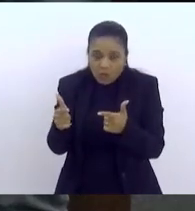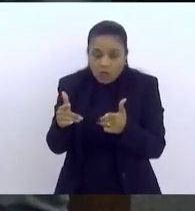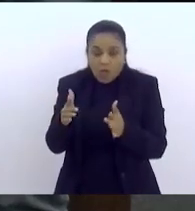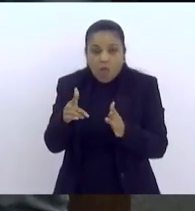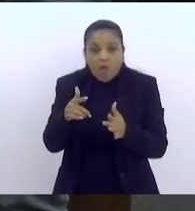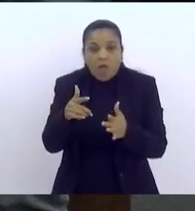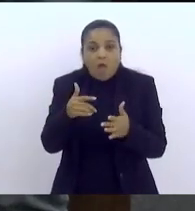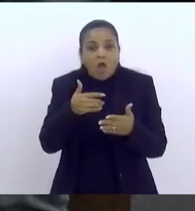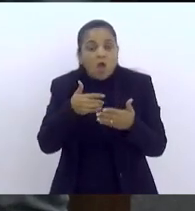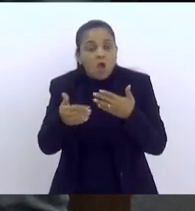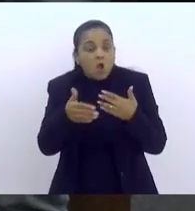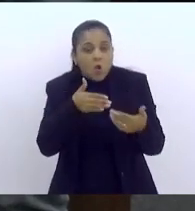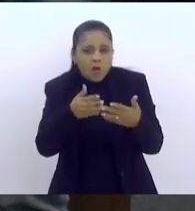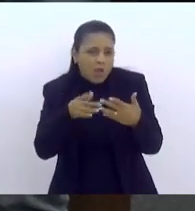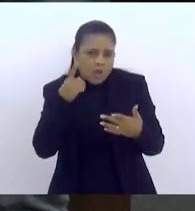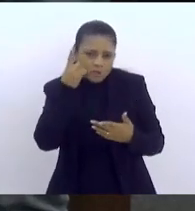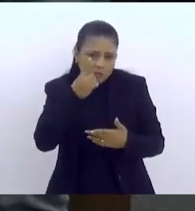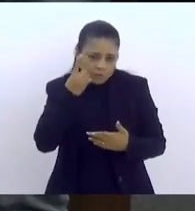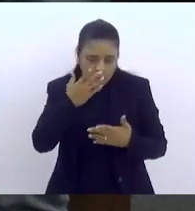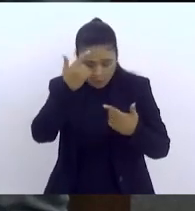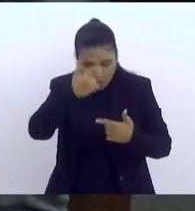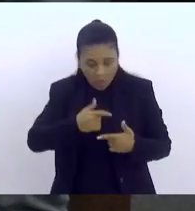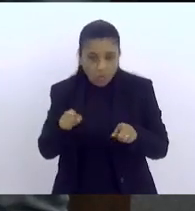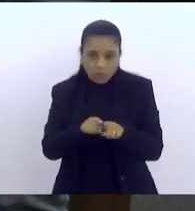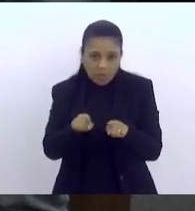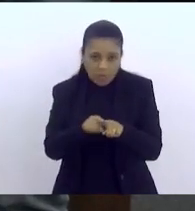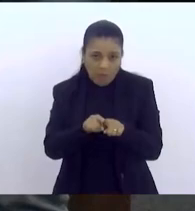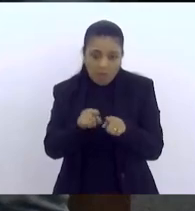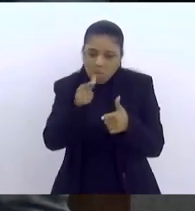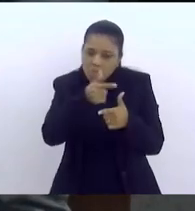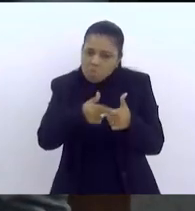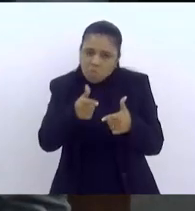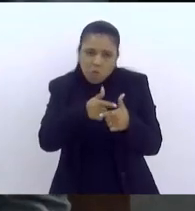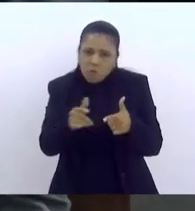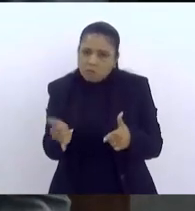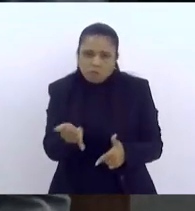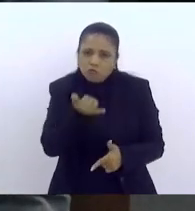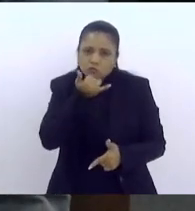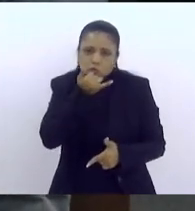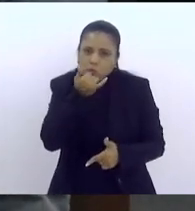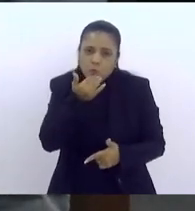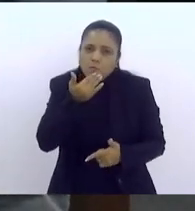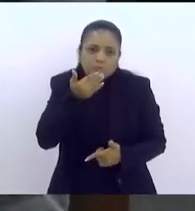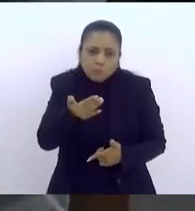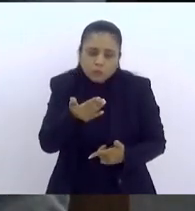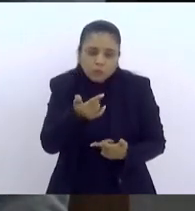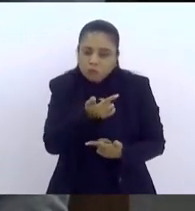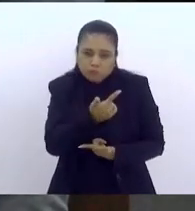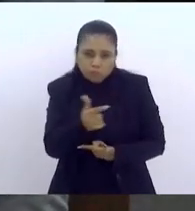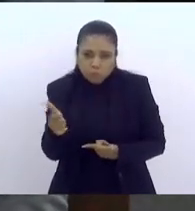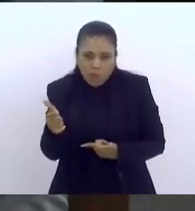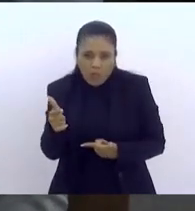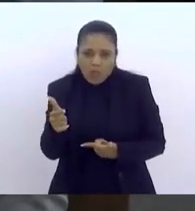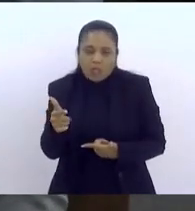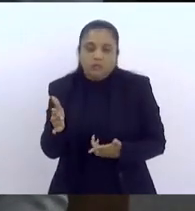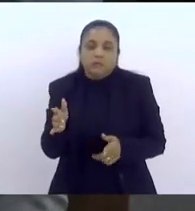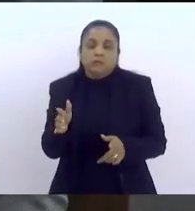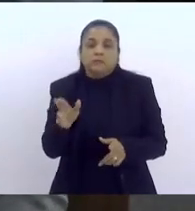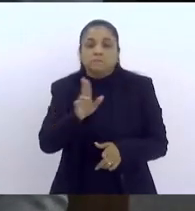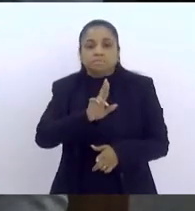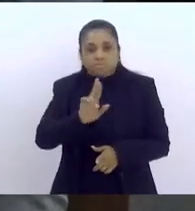como qualquer parlamentar, não temos nenhum problema de fazer retratação em relação ao nome. Então, fica aqui a nossa